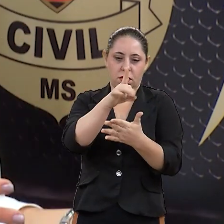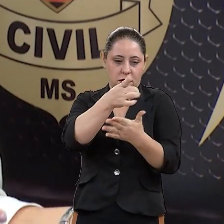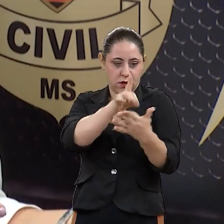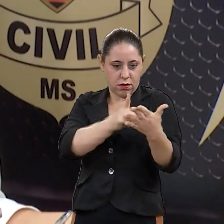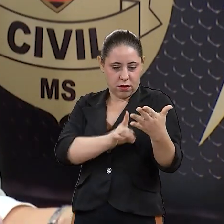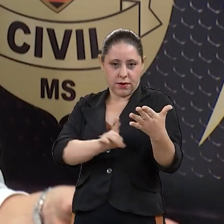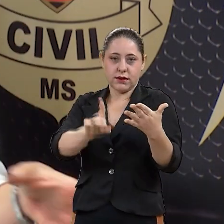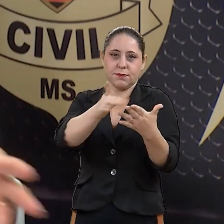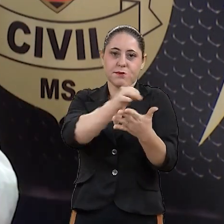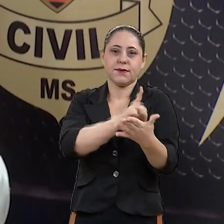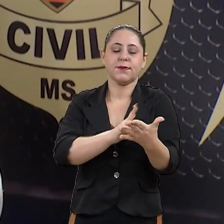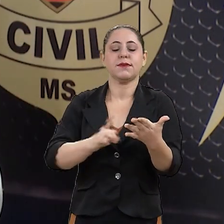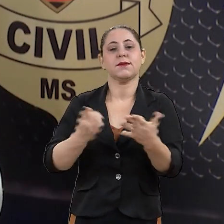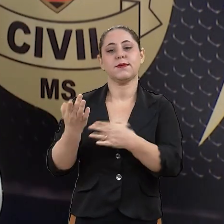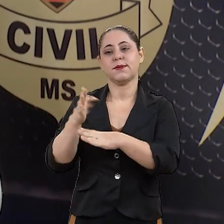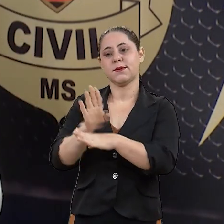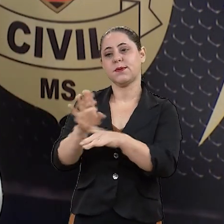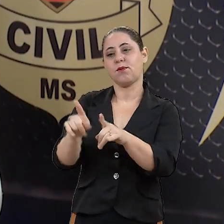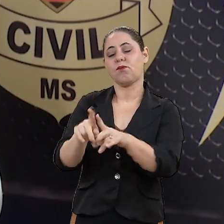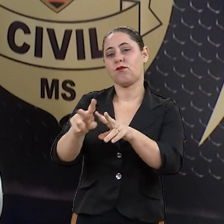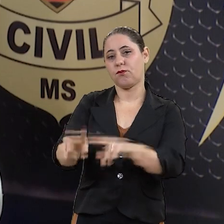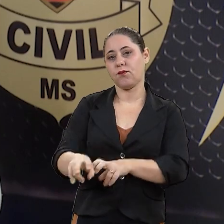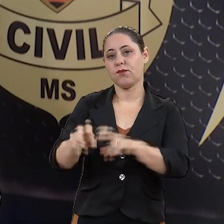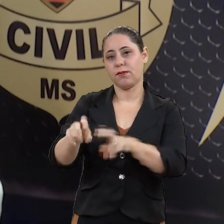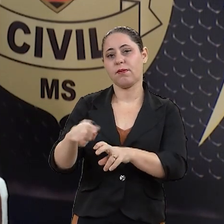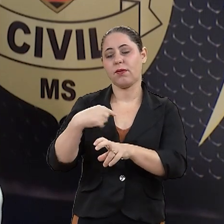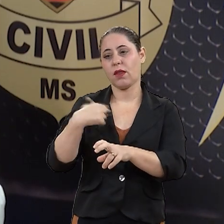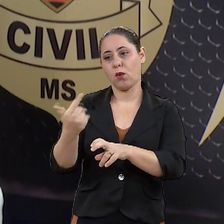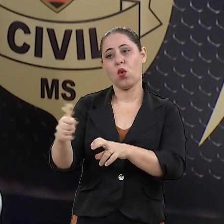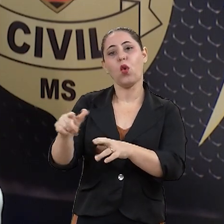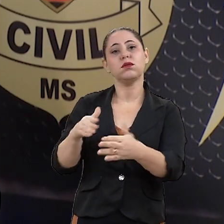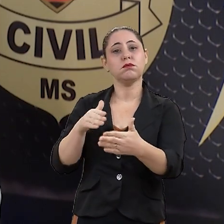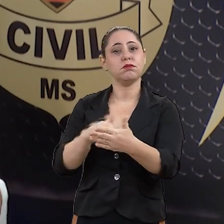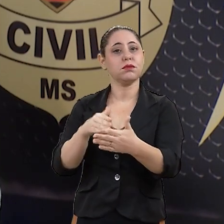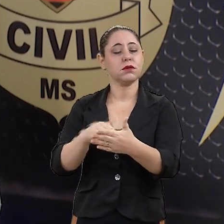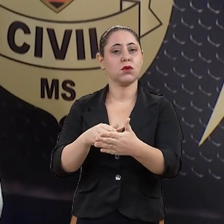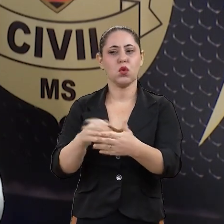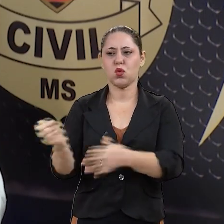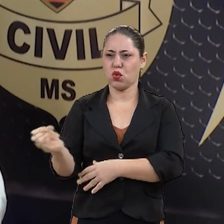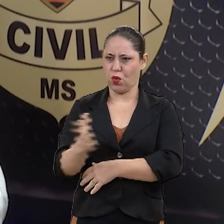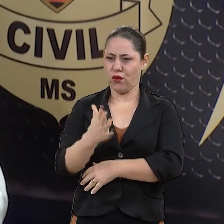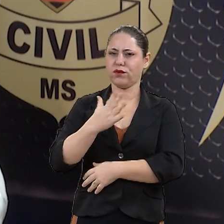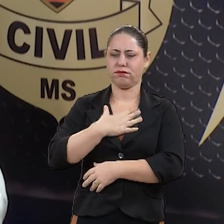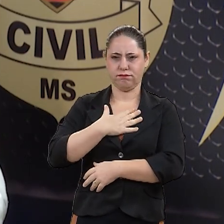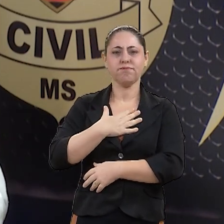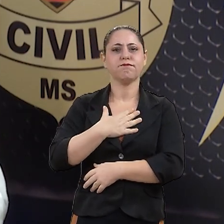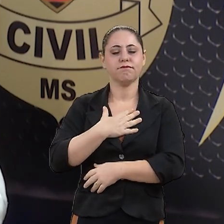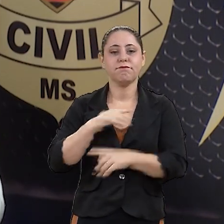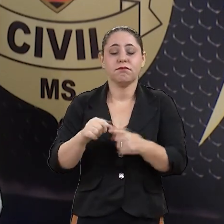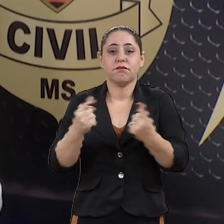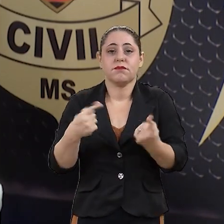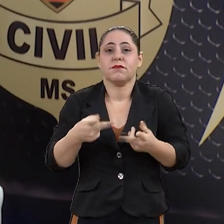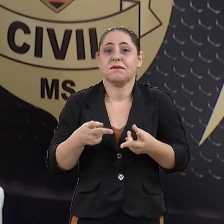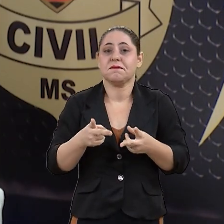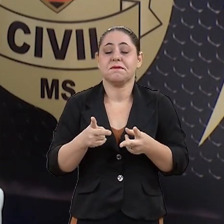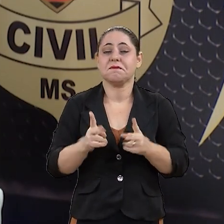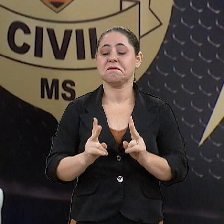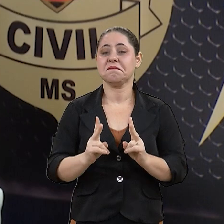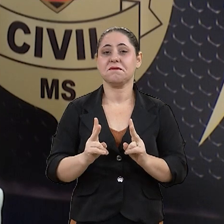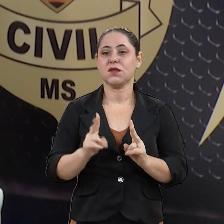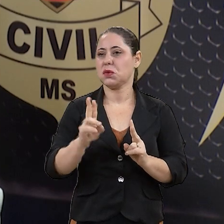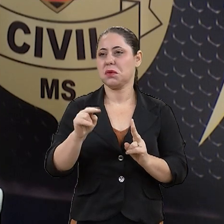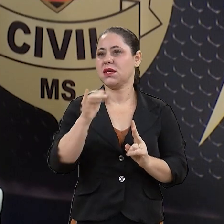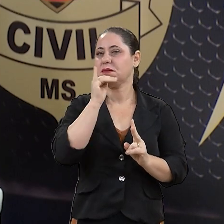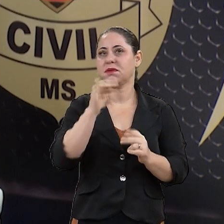com o meu trabalho como designer, ajudava também na parte da fazenda, que para mim também era outro desafio, uma coisa muito nova para mim, né? Mas eu